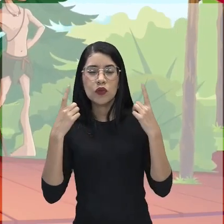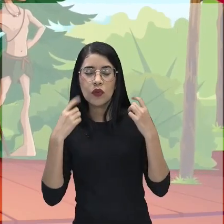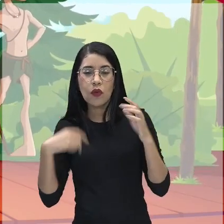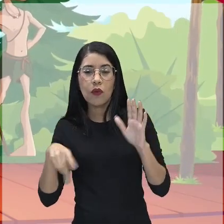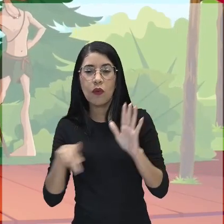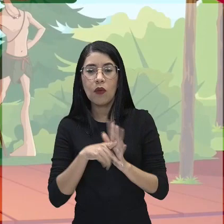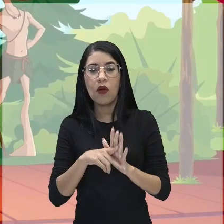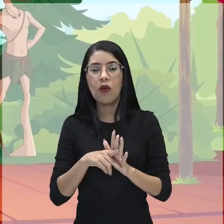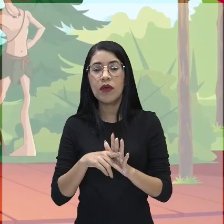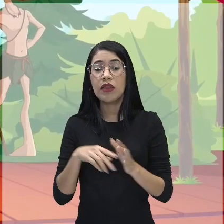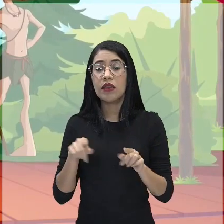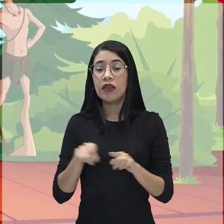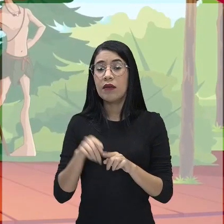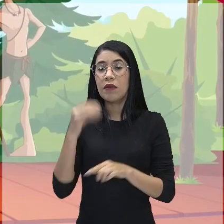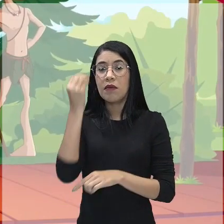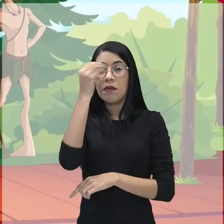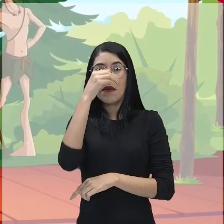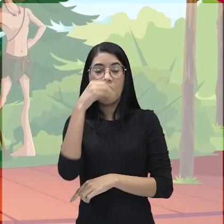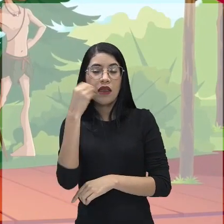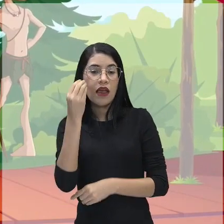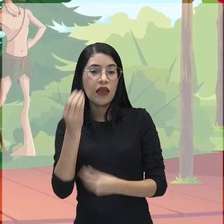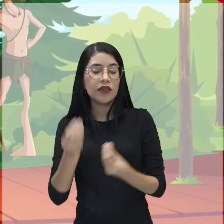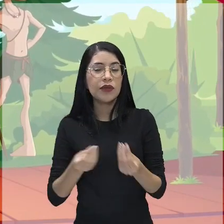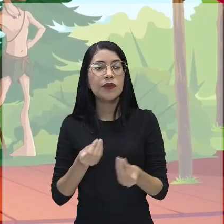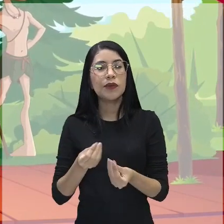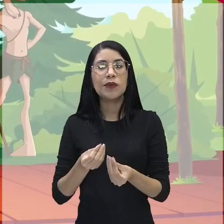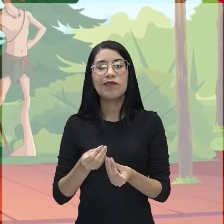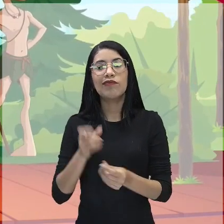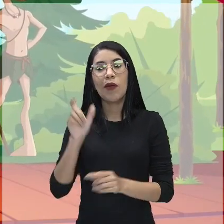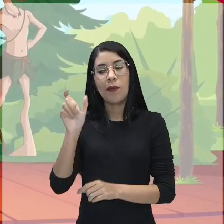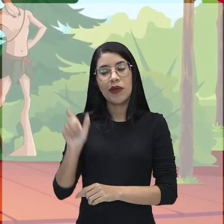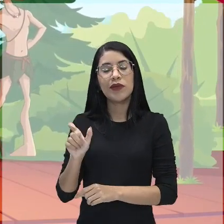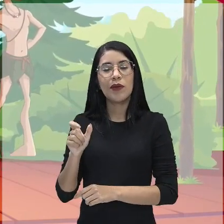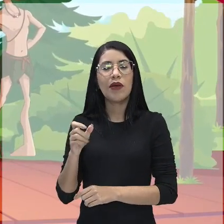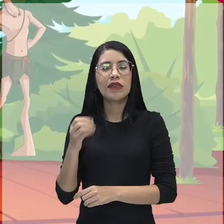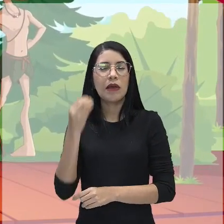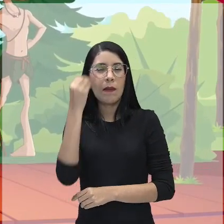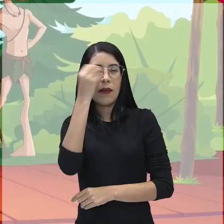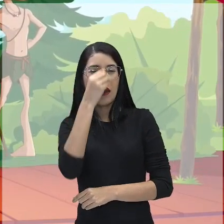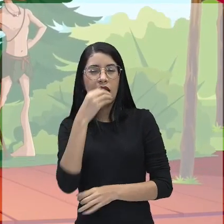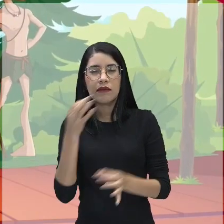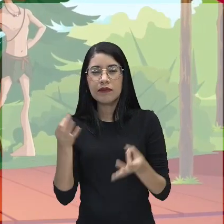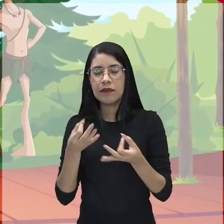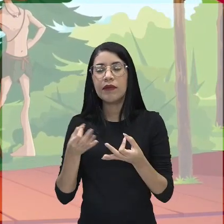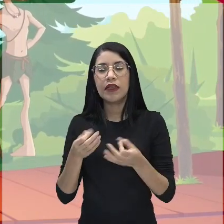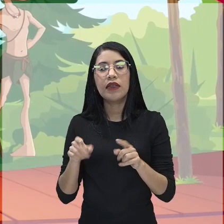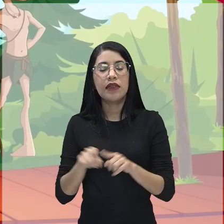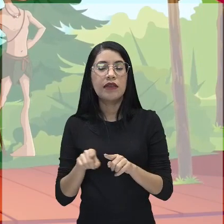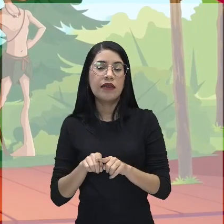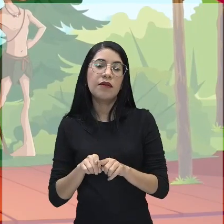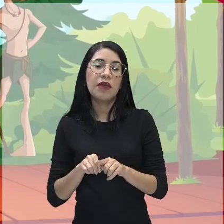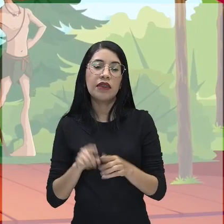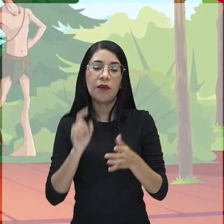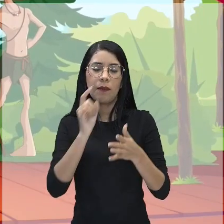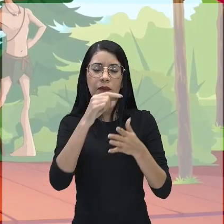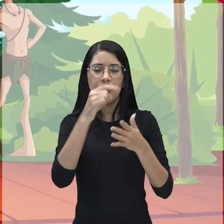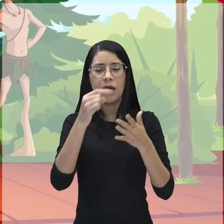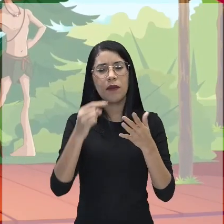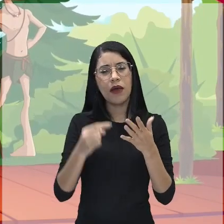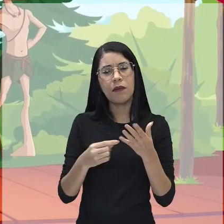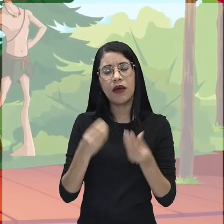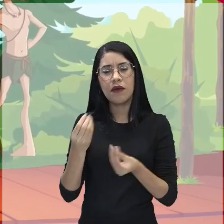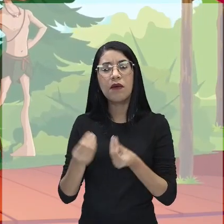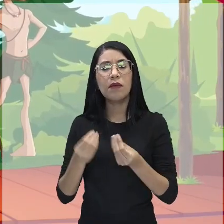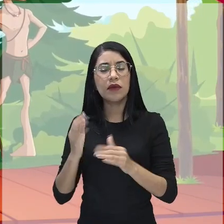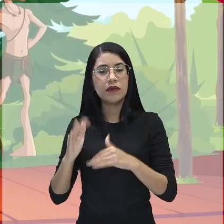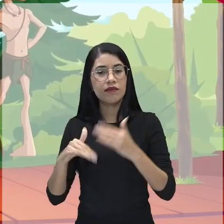essa maquiagem, como é que nós vamos fazer? Alguém que gosta de fazer maquiagem, faz a maquiagem. Então, tudo isso nós podemos